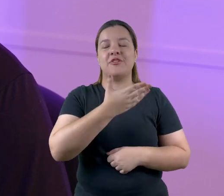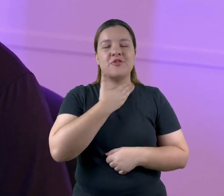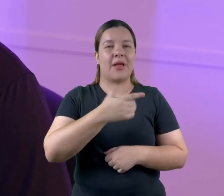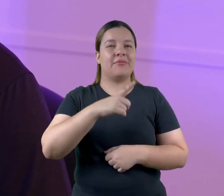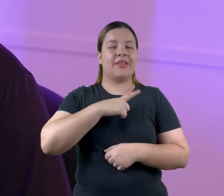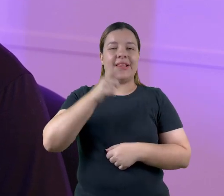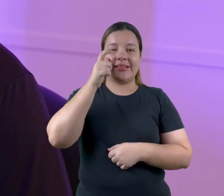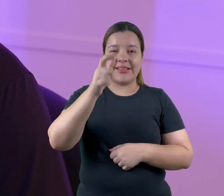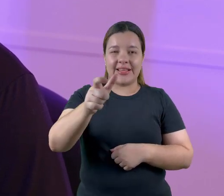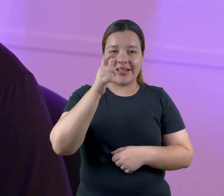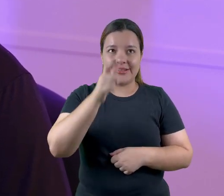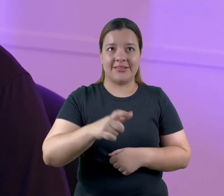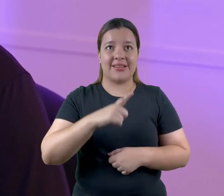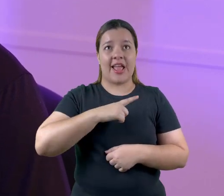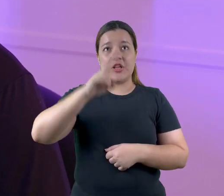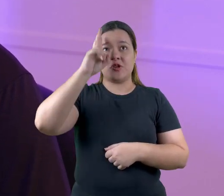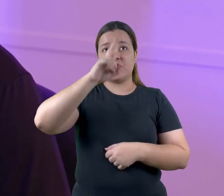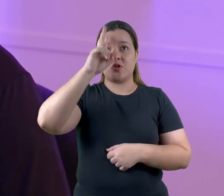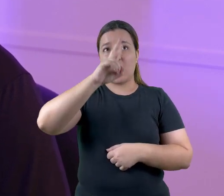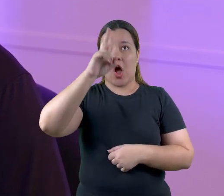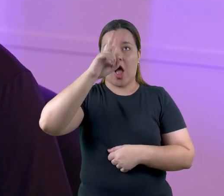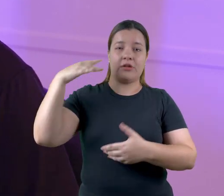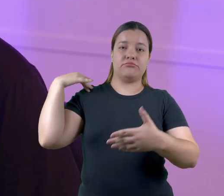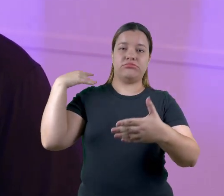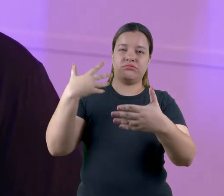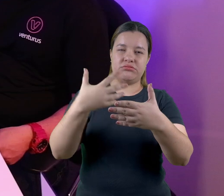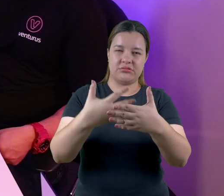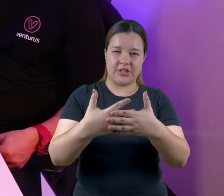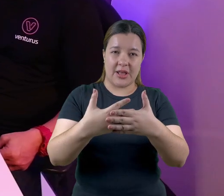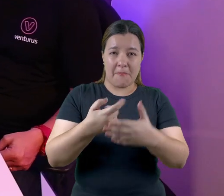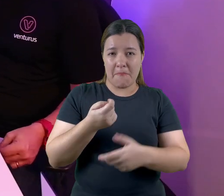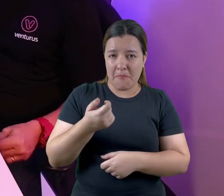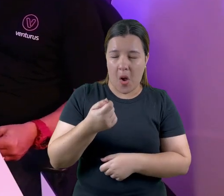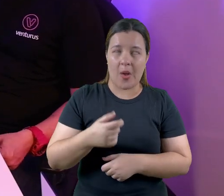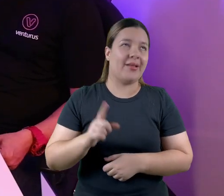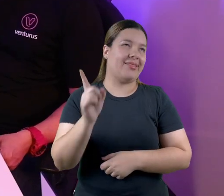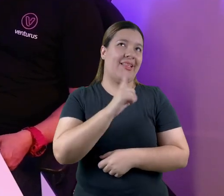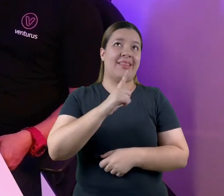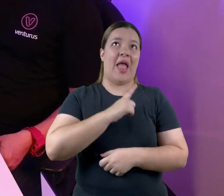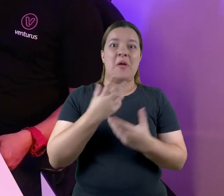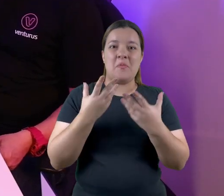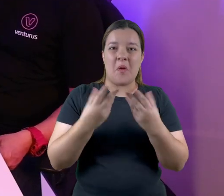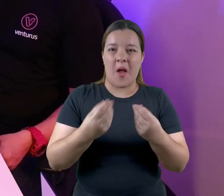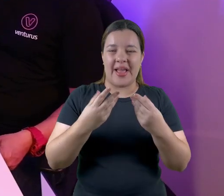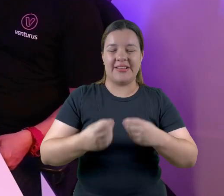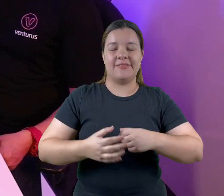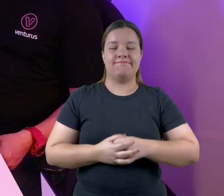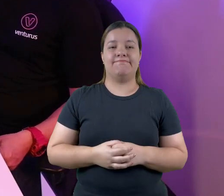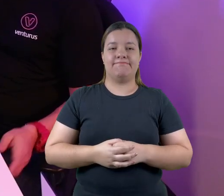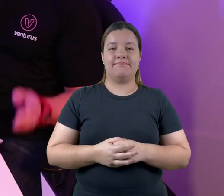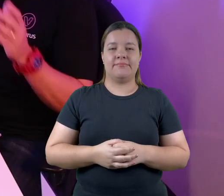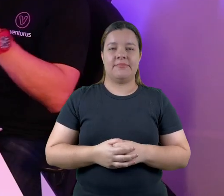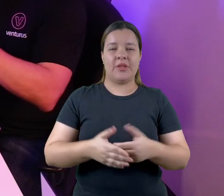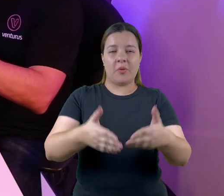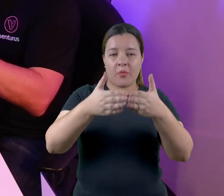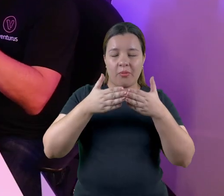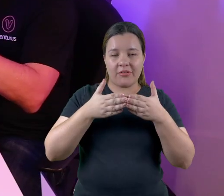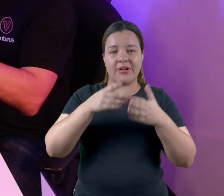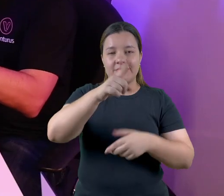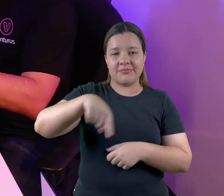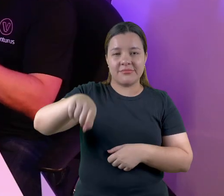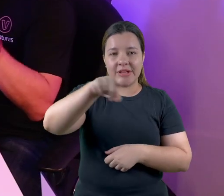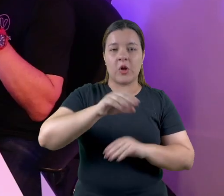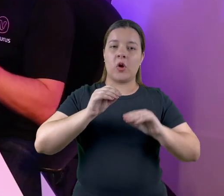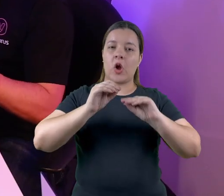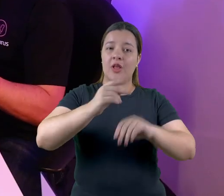ser um papo bem interessante a gente tem pouca história né para contar né da é pouquinha só e não deixe como